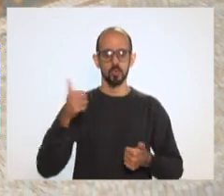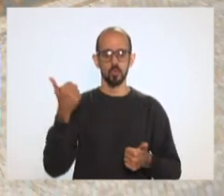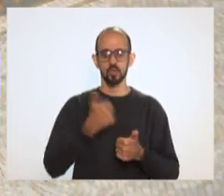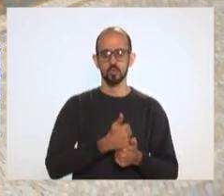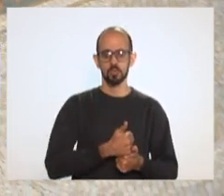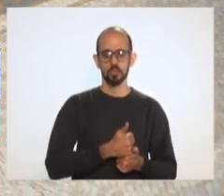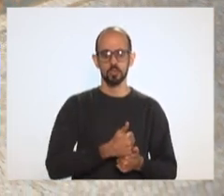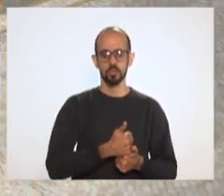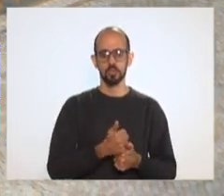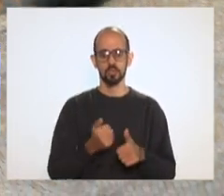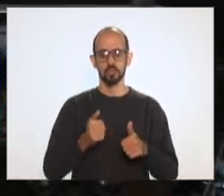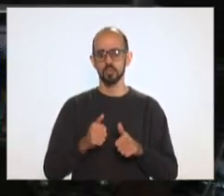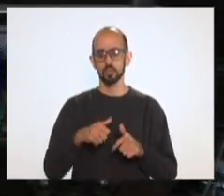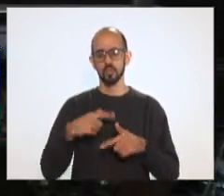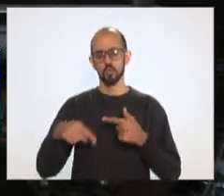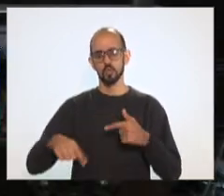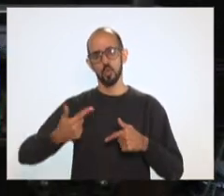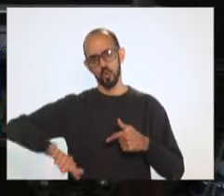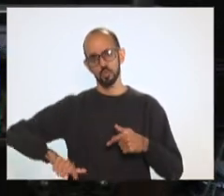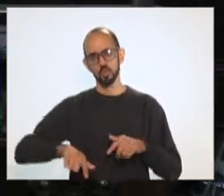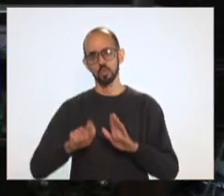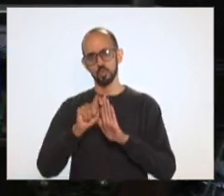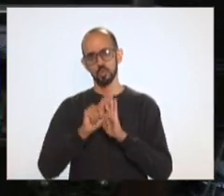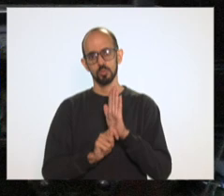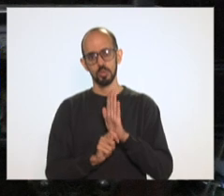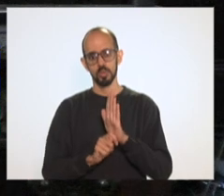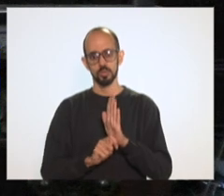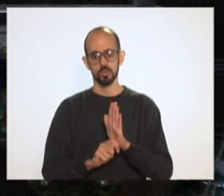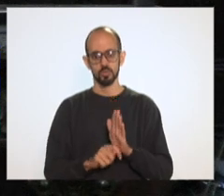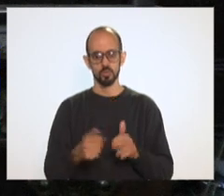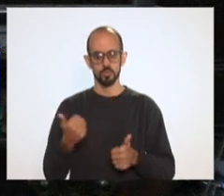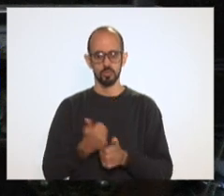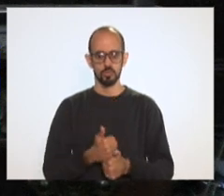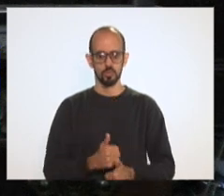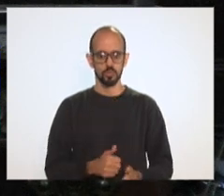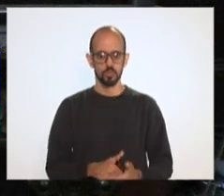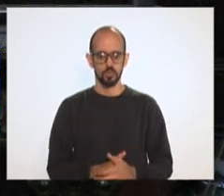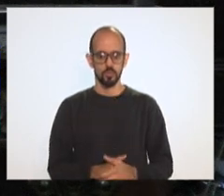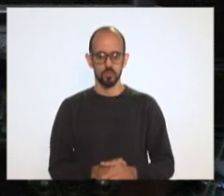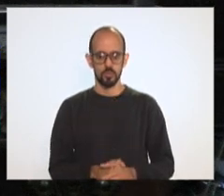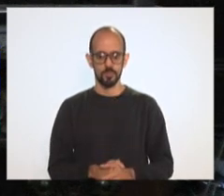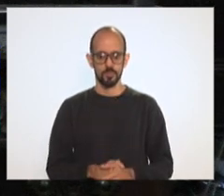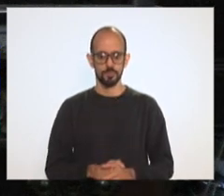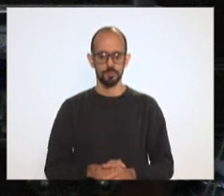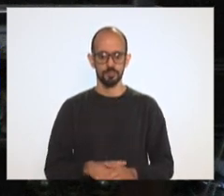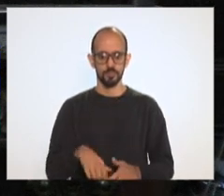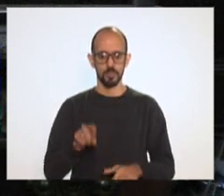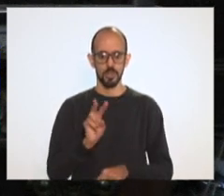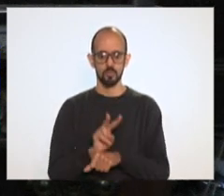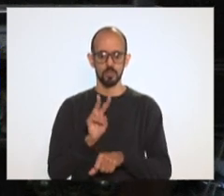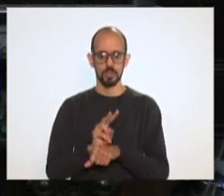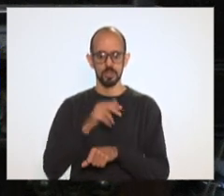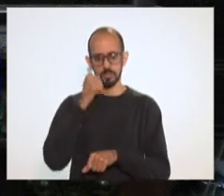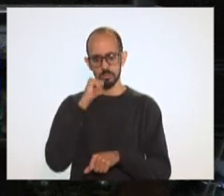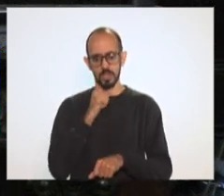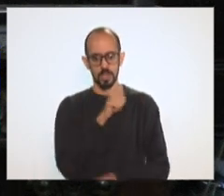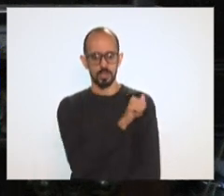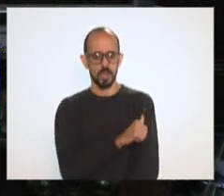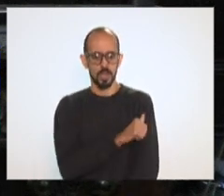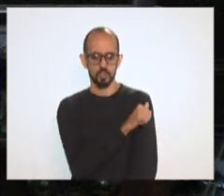pedindo forma final de redação presidência defere pedido de vossa excelência pela comissão da defesa do direito da mulher deputada enfermeira Regiane